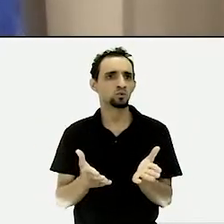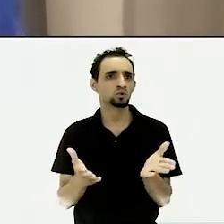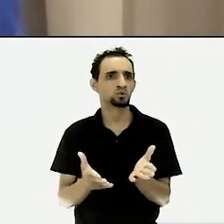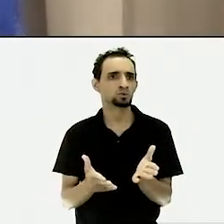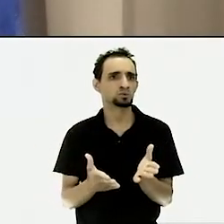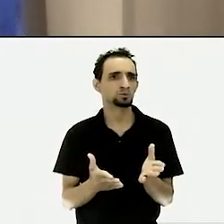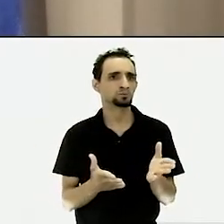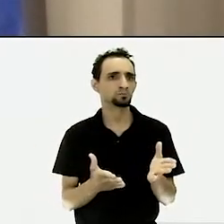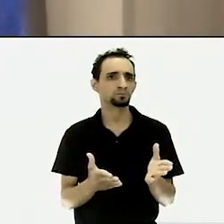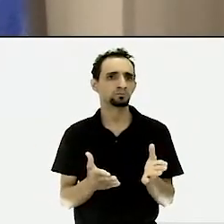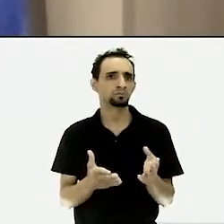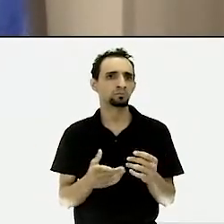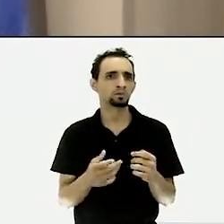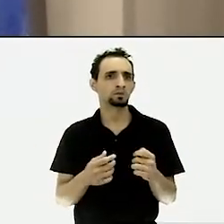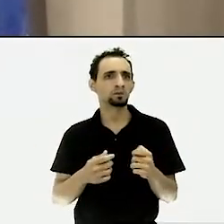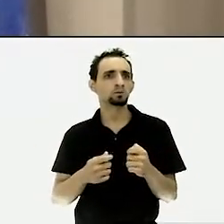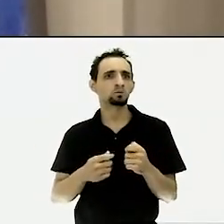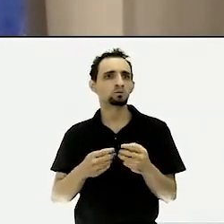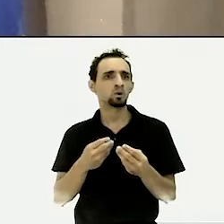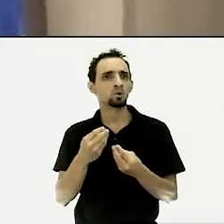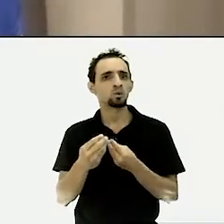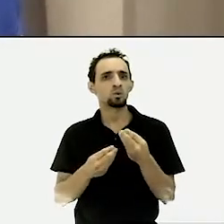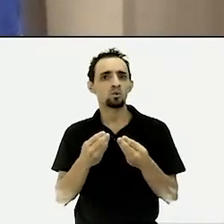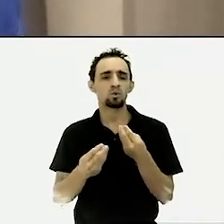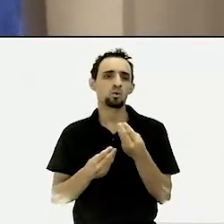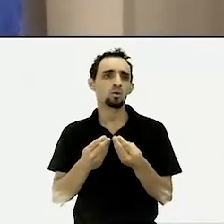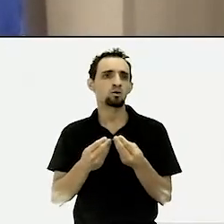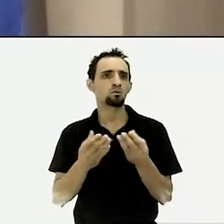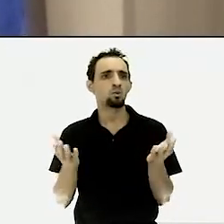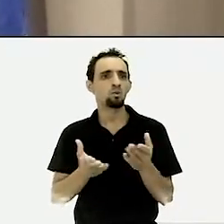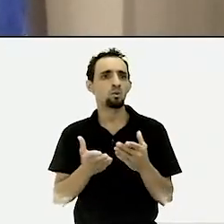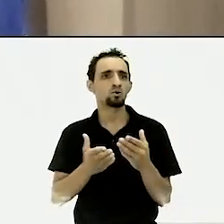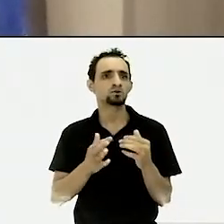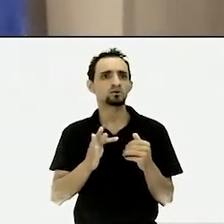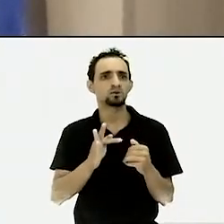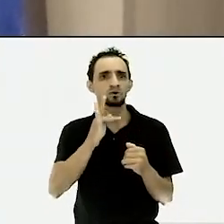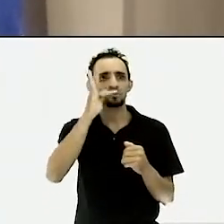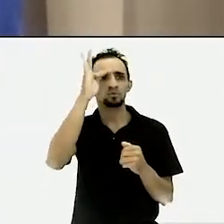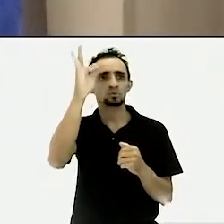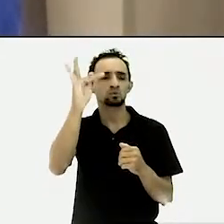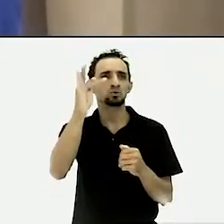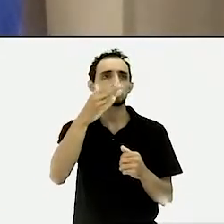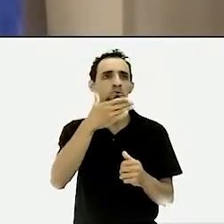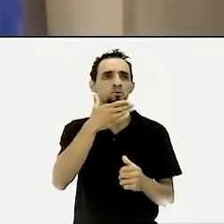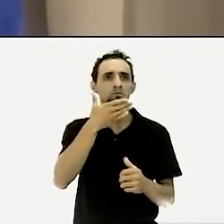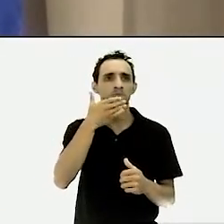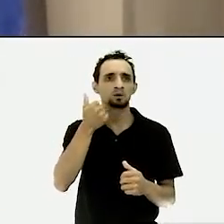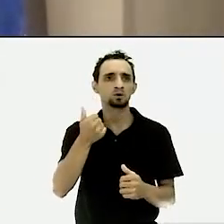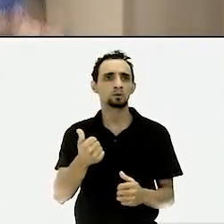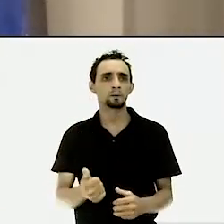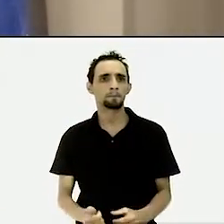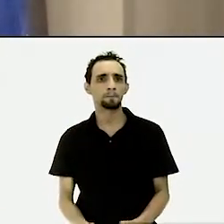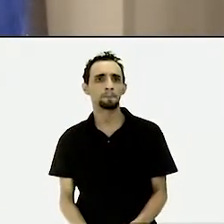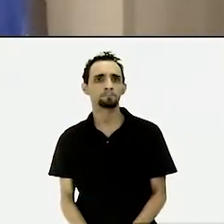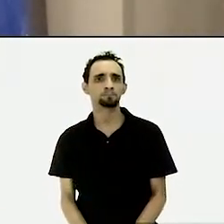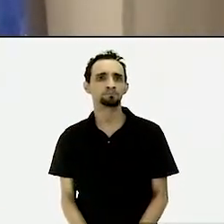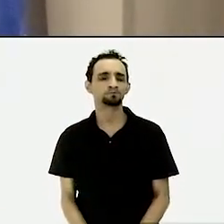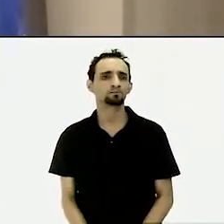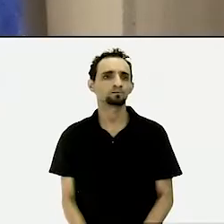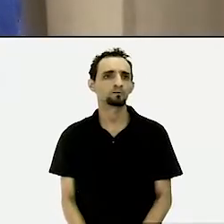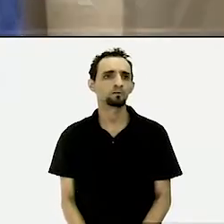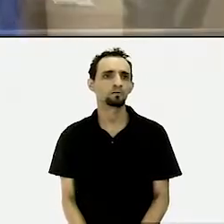que fizesse com a gente ali, como não concordo se fizerem isso com eles. Pois não, Joster? Obrigado, Ledão, pela parte. Com toda